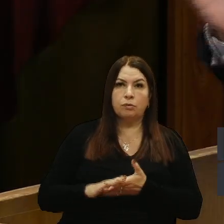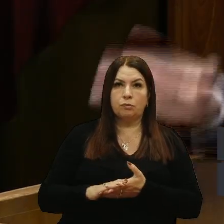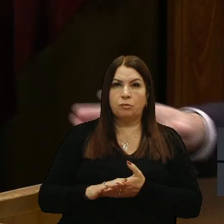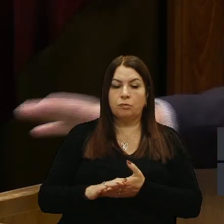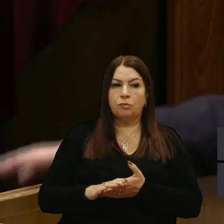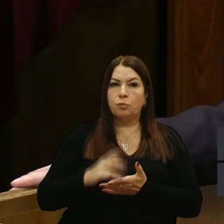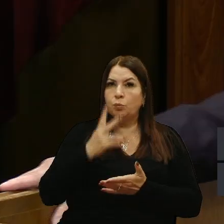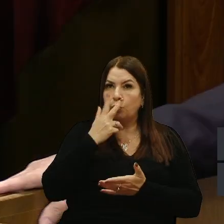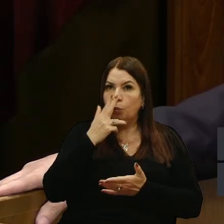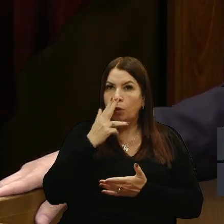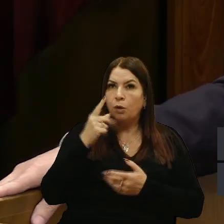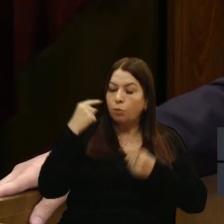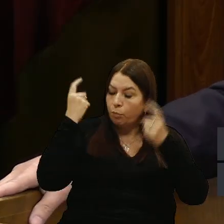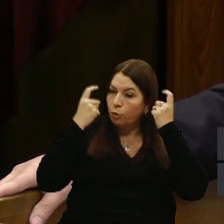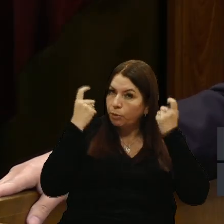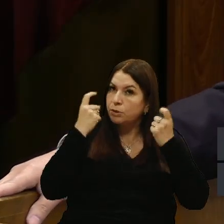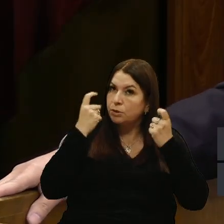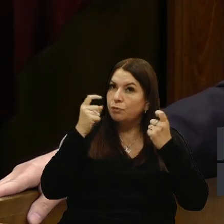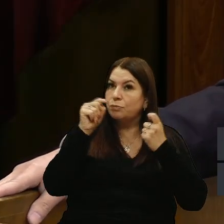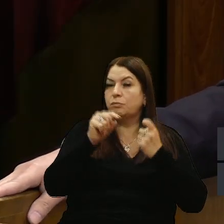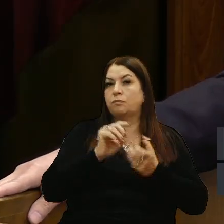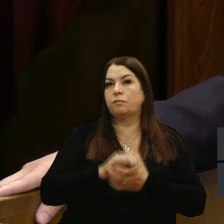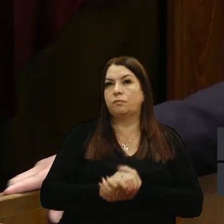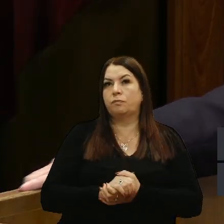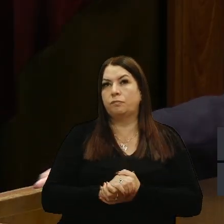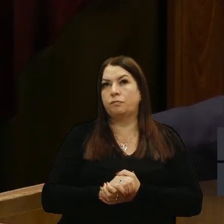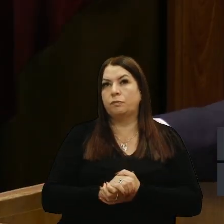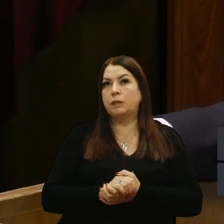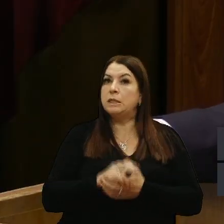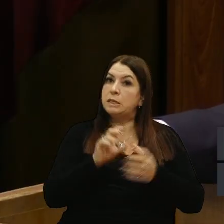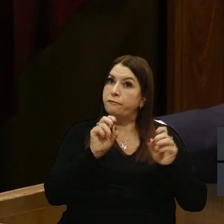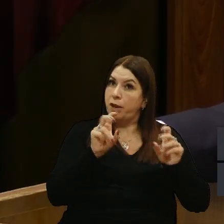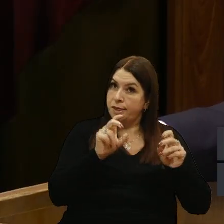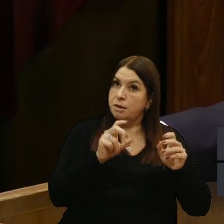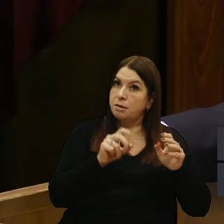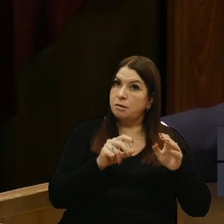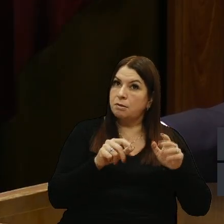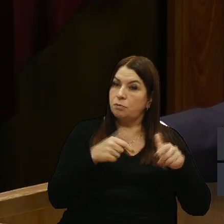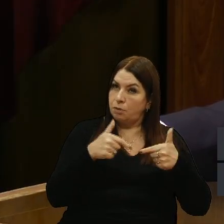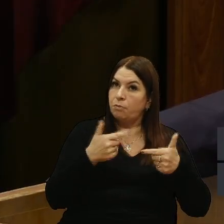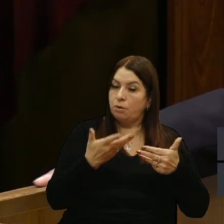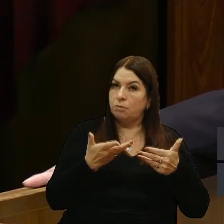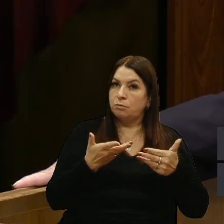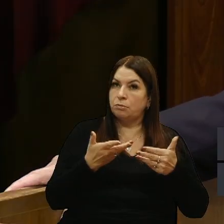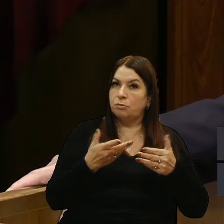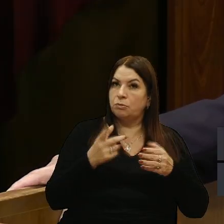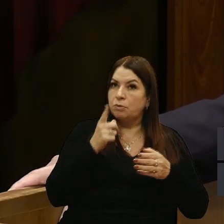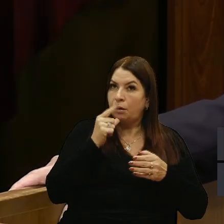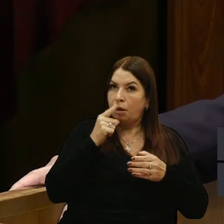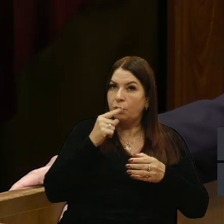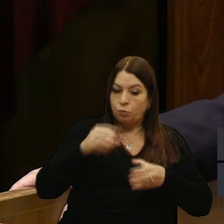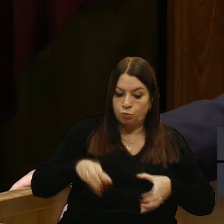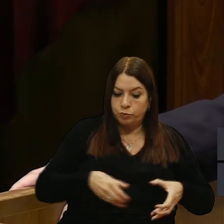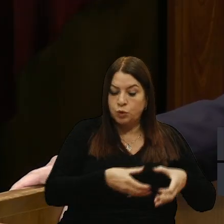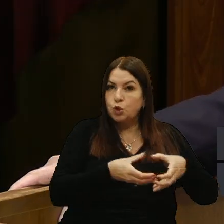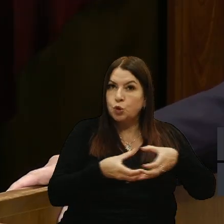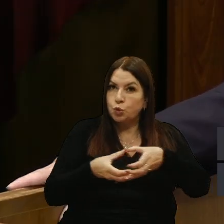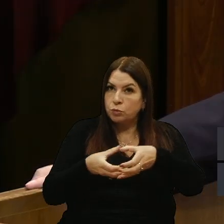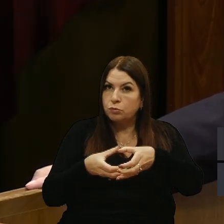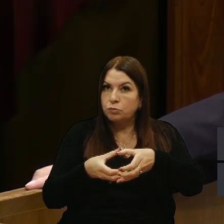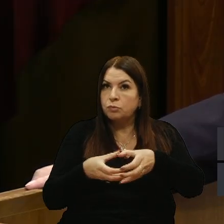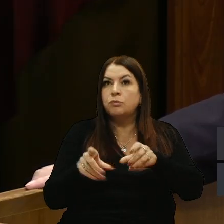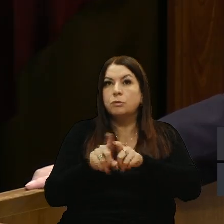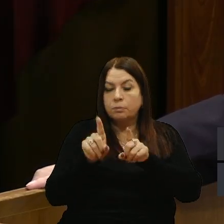a mesma preocupação se assim privatizar o serviço de água e esgoto,